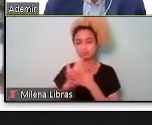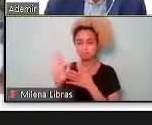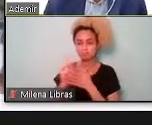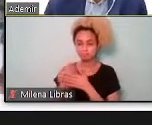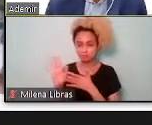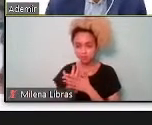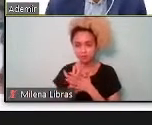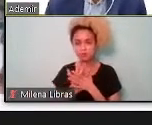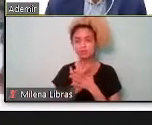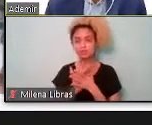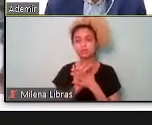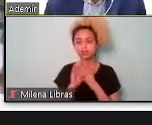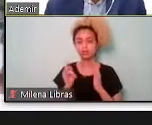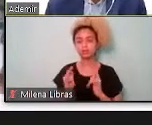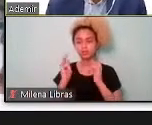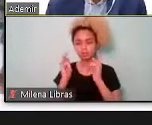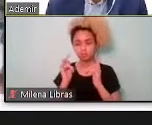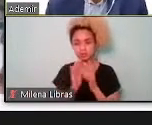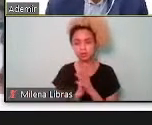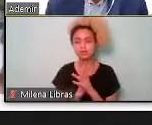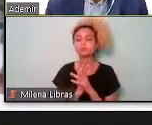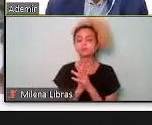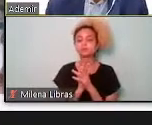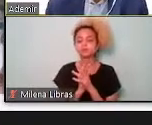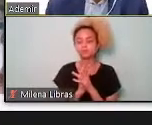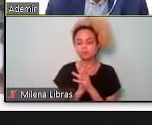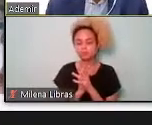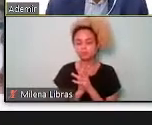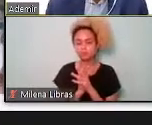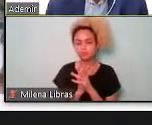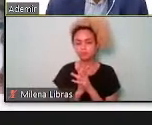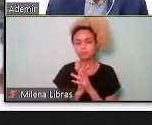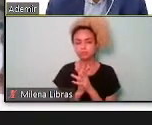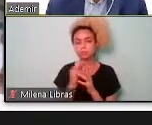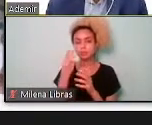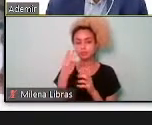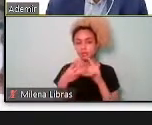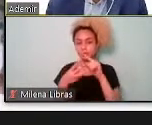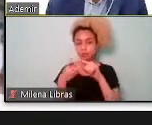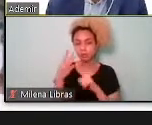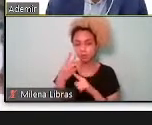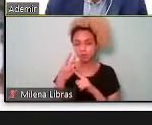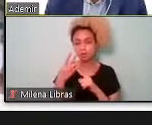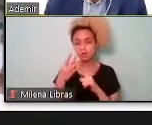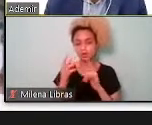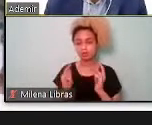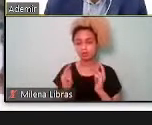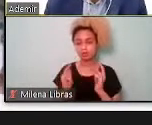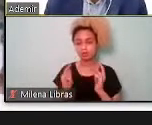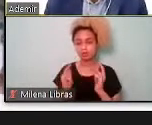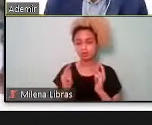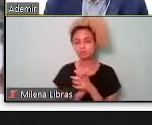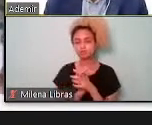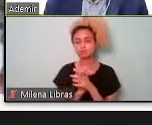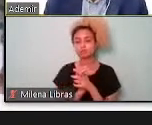recém-recebido, né, sendo utilizado, habitado, né, em 3 torres, lá em São José do Rio Preto.